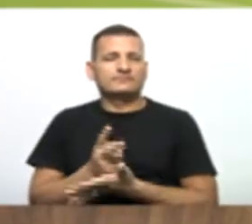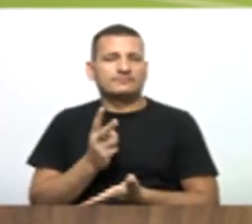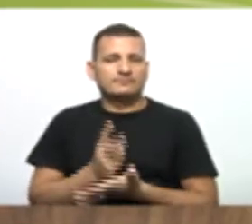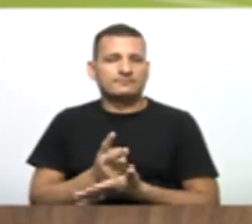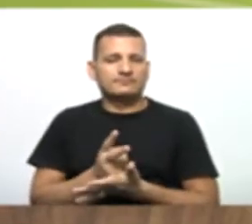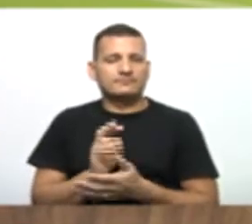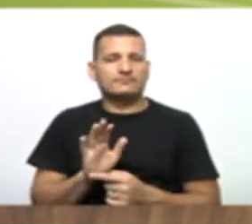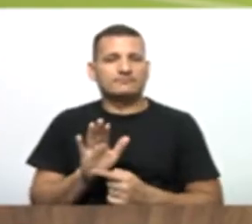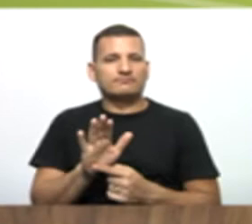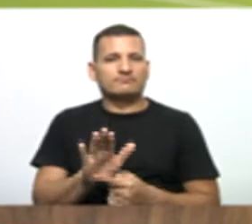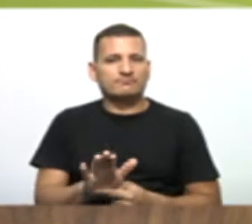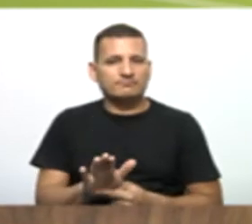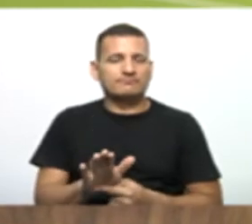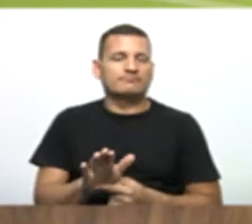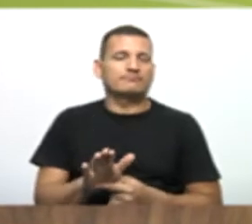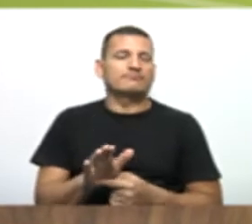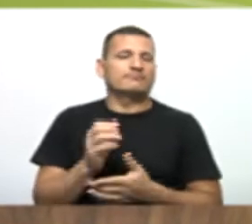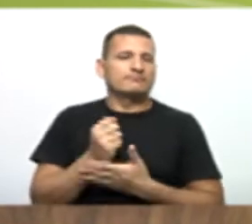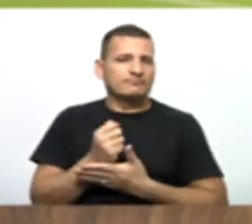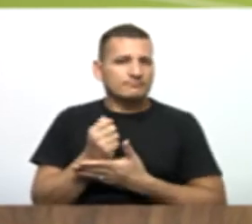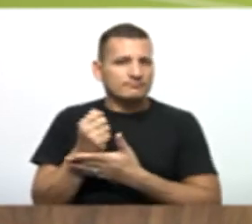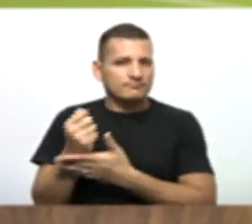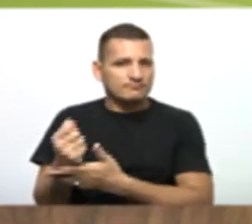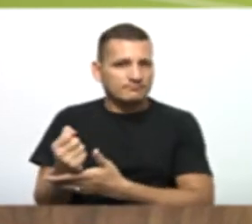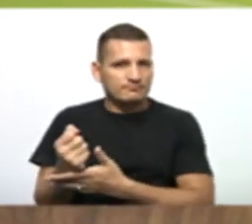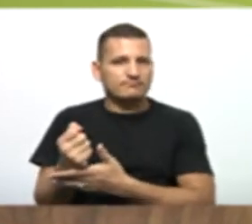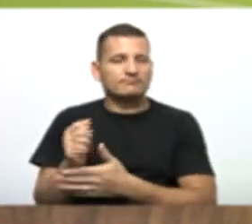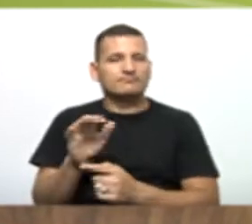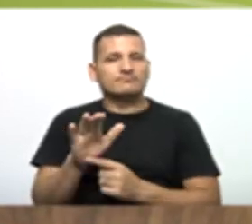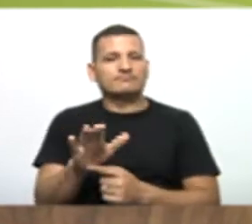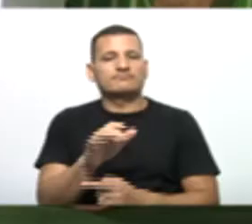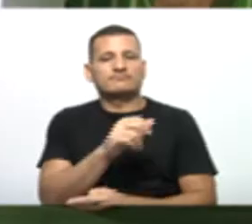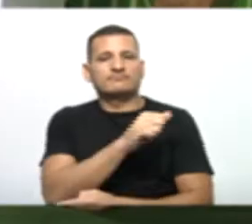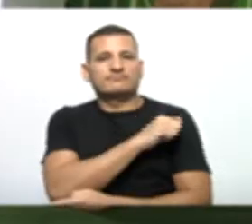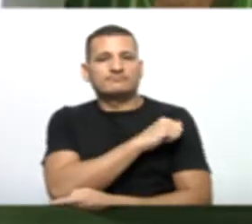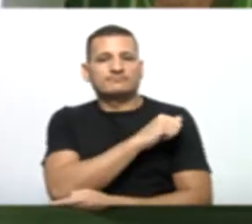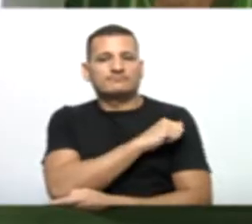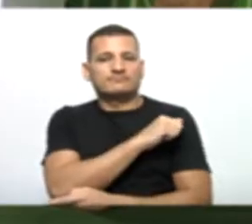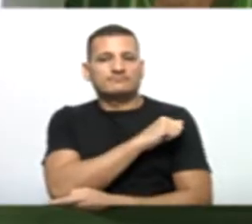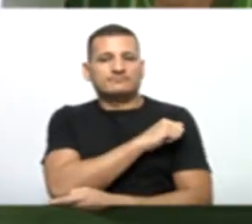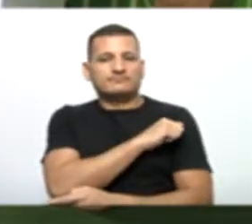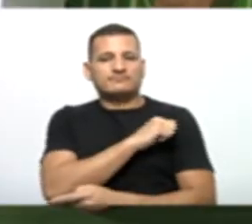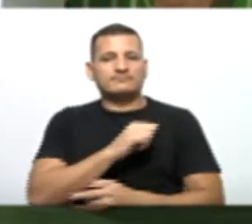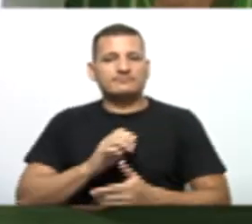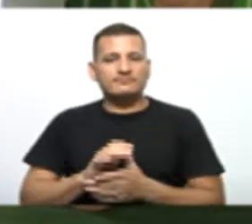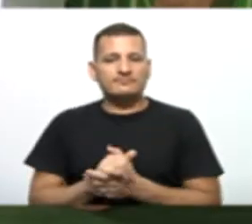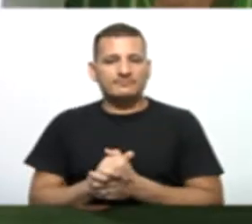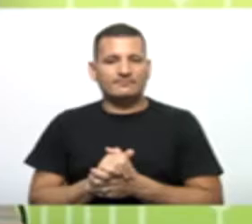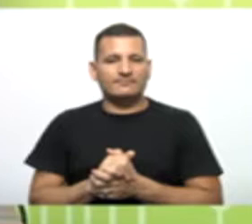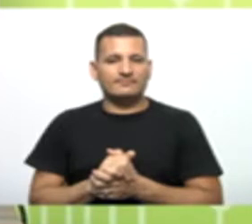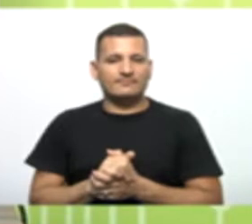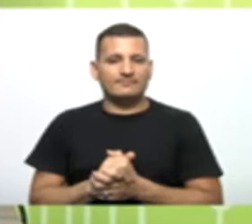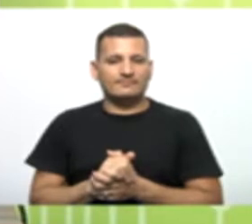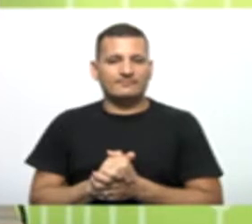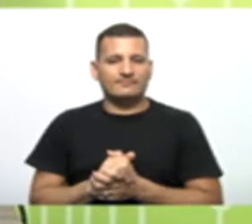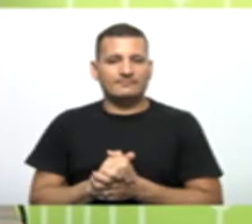senhor como nossos alunos, que são feras. Então vamos lá começar a aula que...